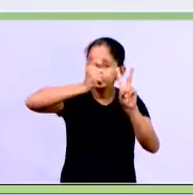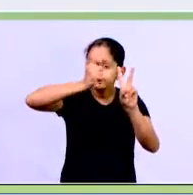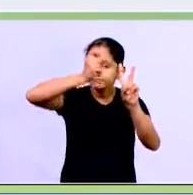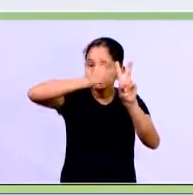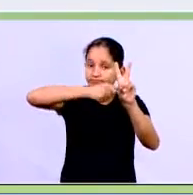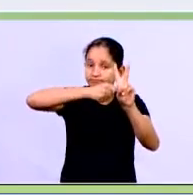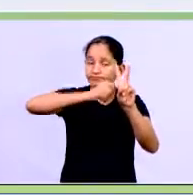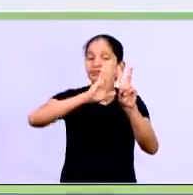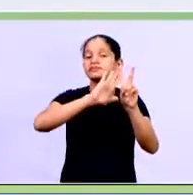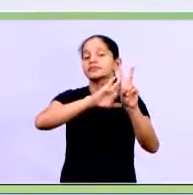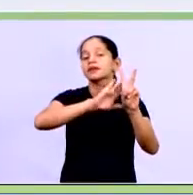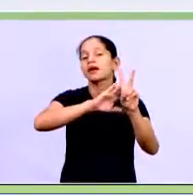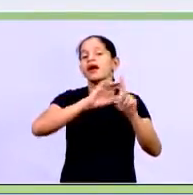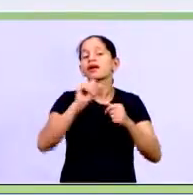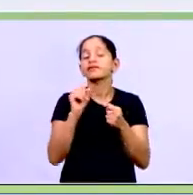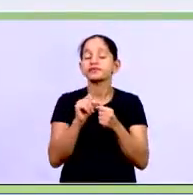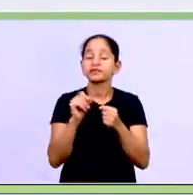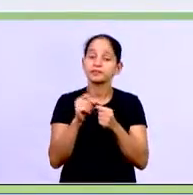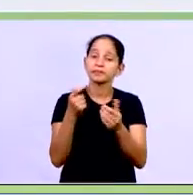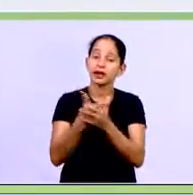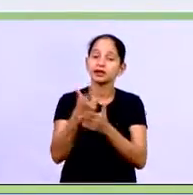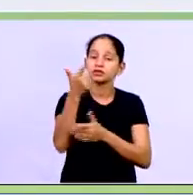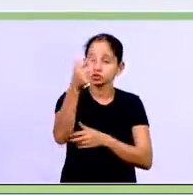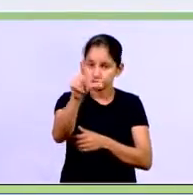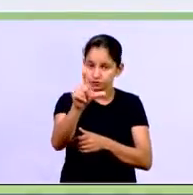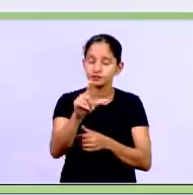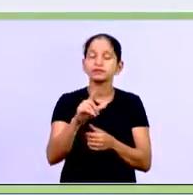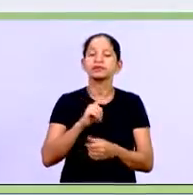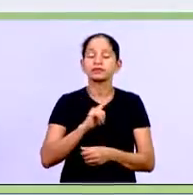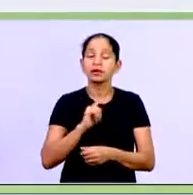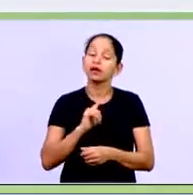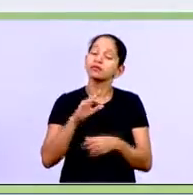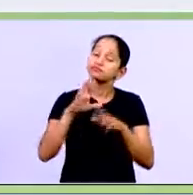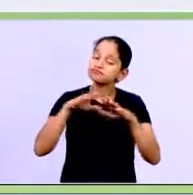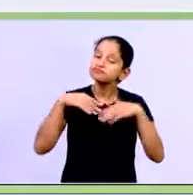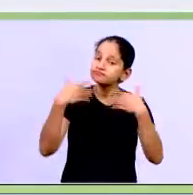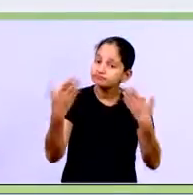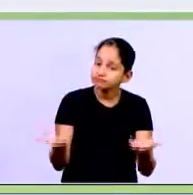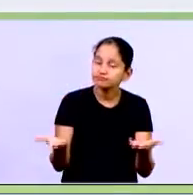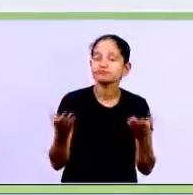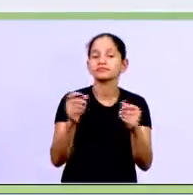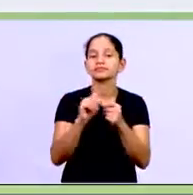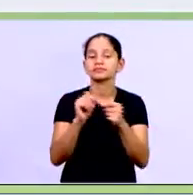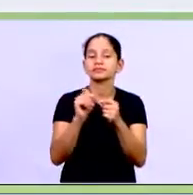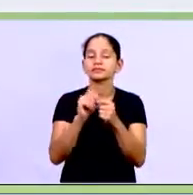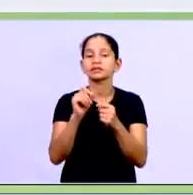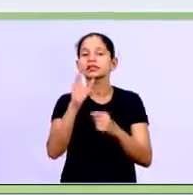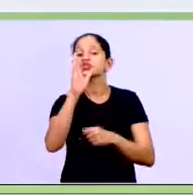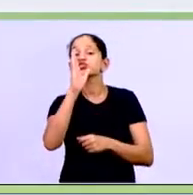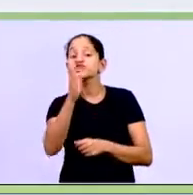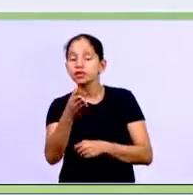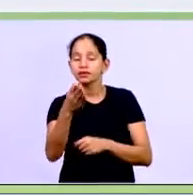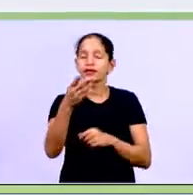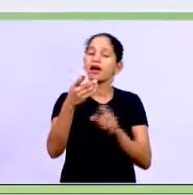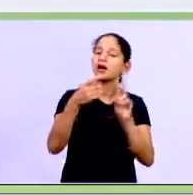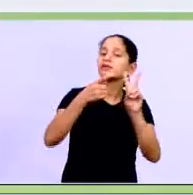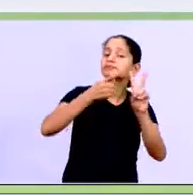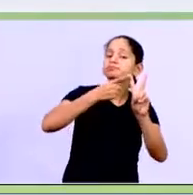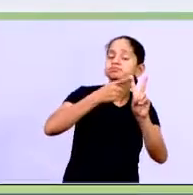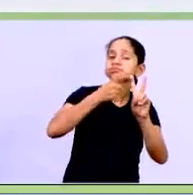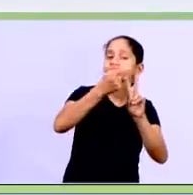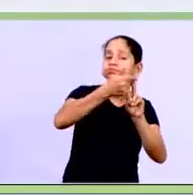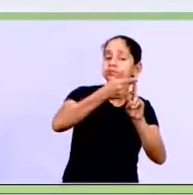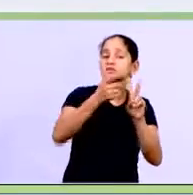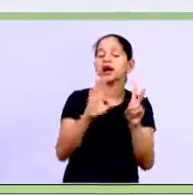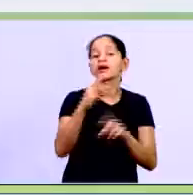O tempo correu e eu vou fazer o meu segundo pagamento. Ora, na hora que eu vou fazer o segundo pagamento, a amortização eu já sei, 300. E os